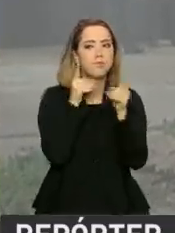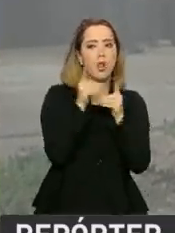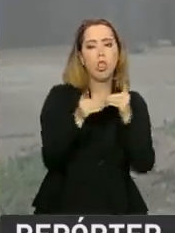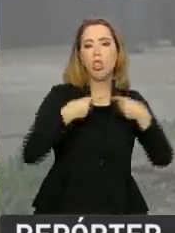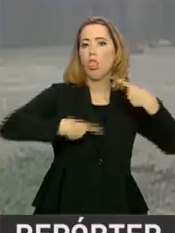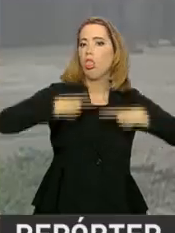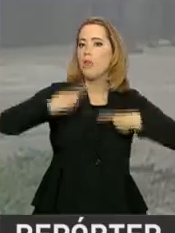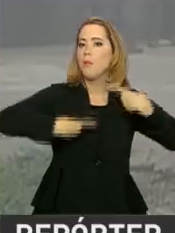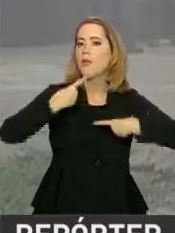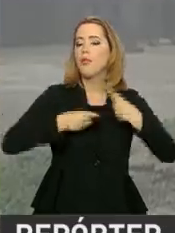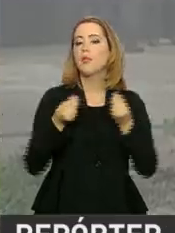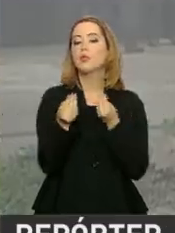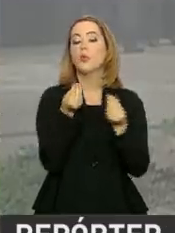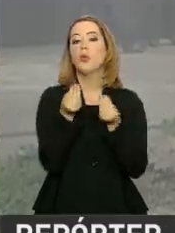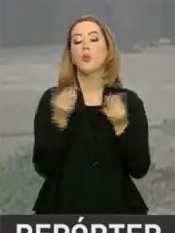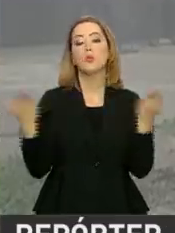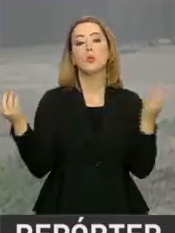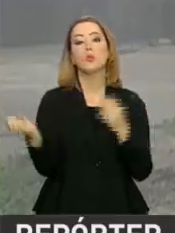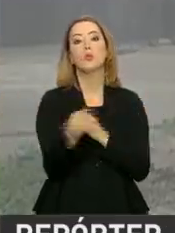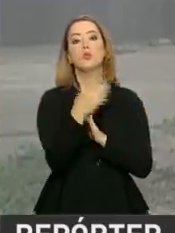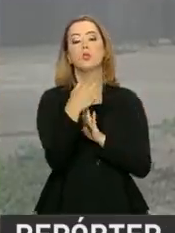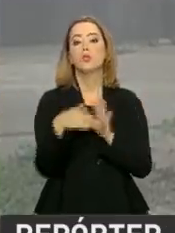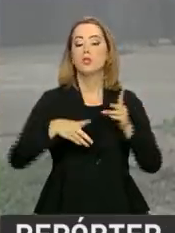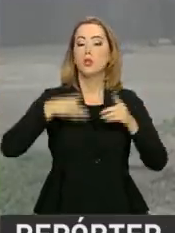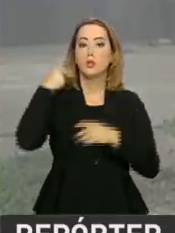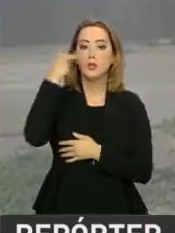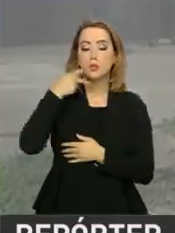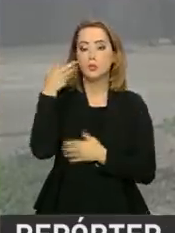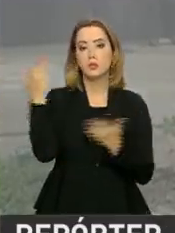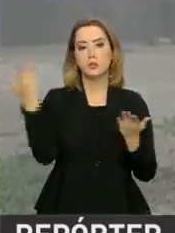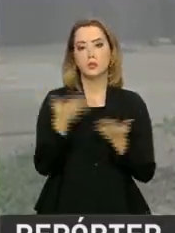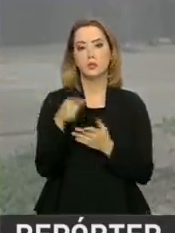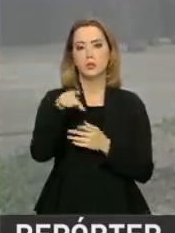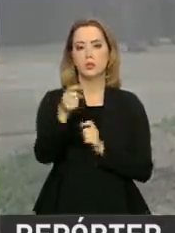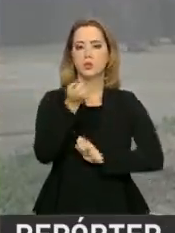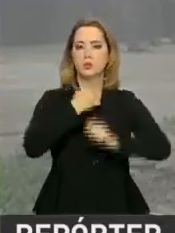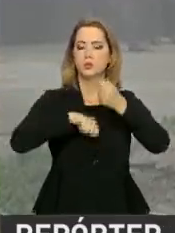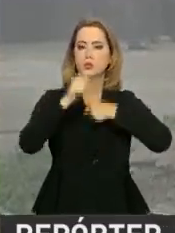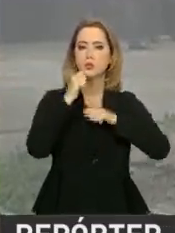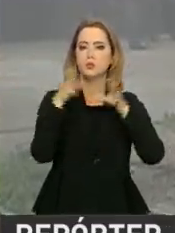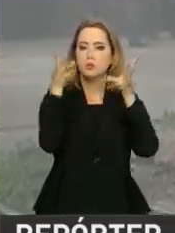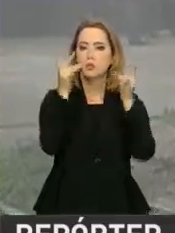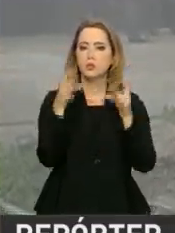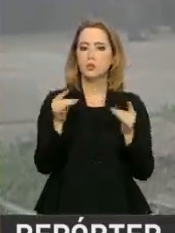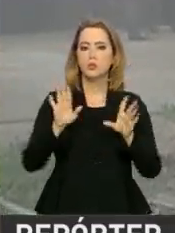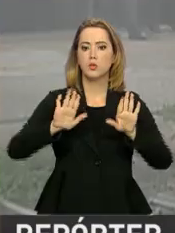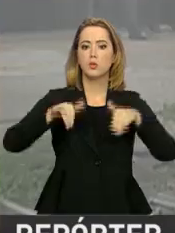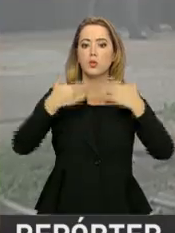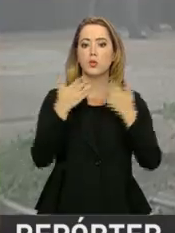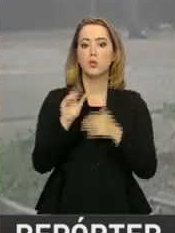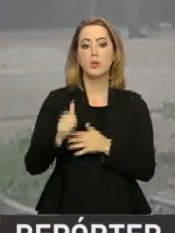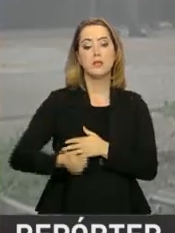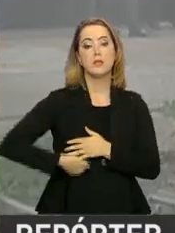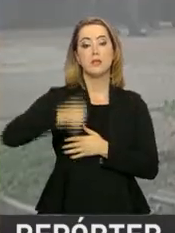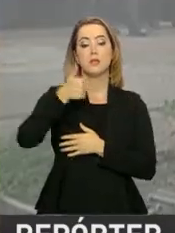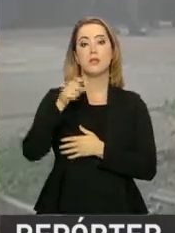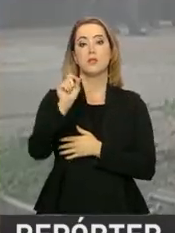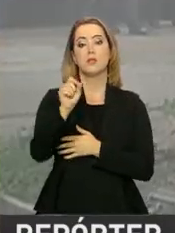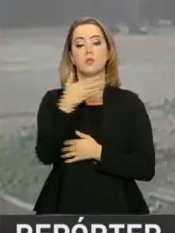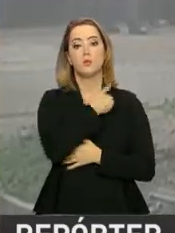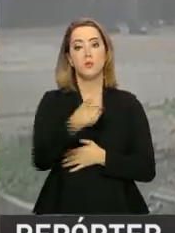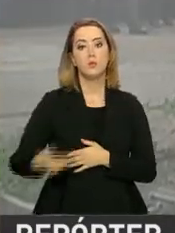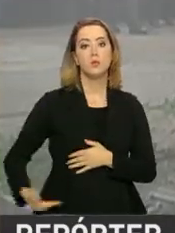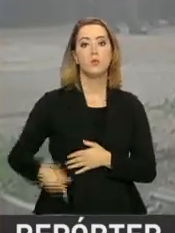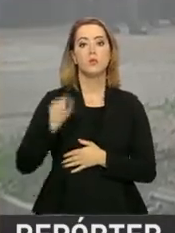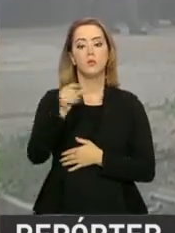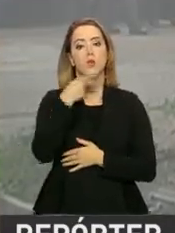e econômico. O presidente Michel Temer, nesse encontro, destacou as principais frentes de trabalho do governo. Ele ressaltou